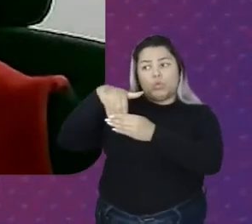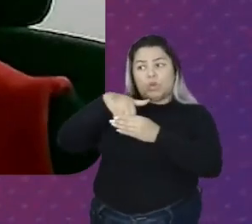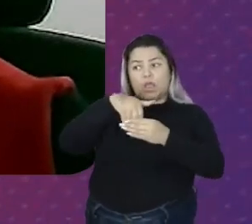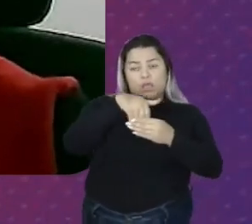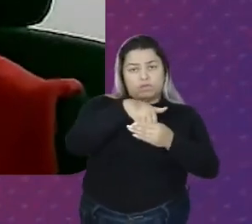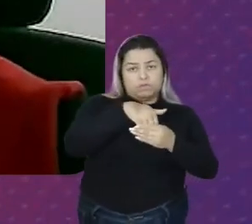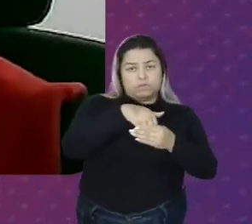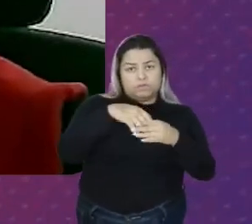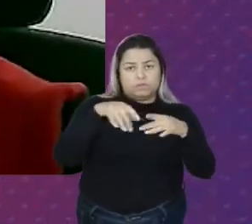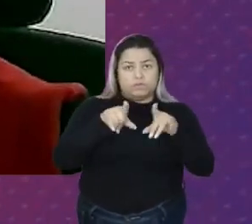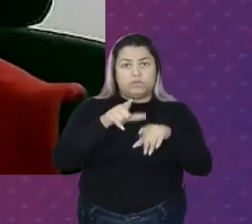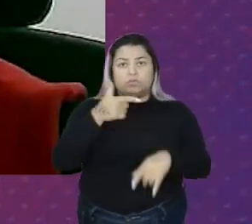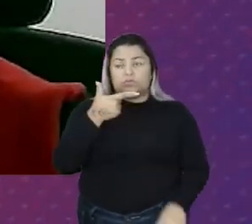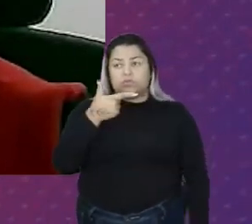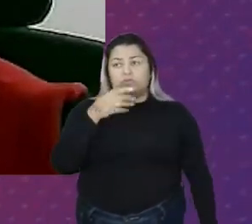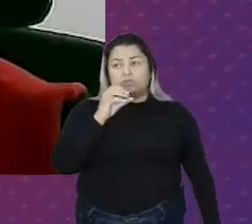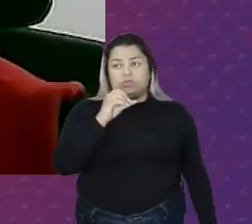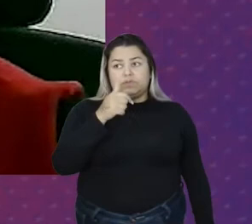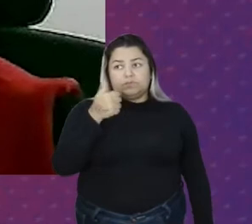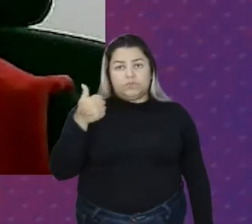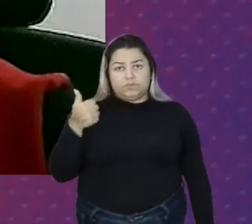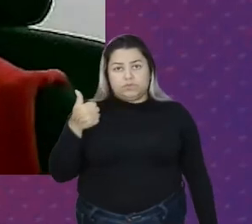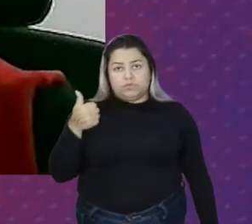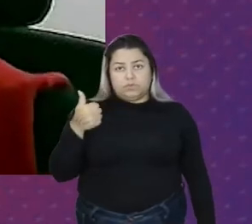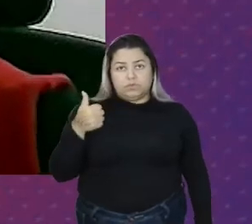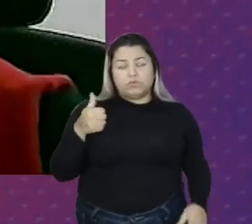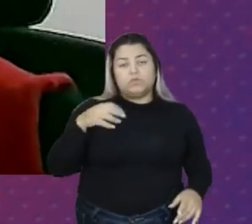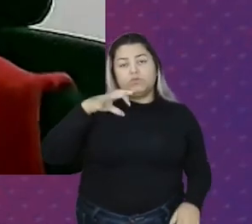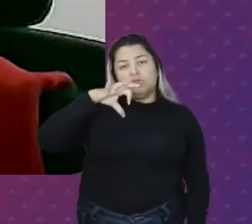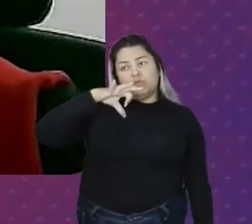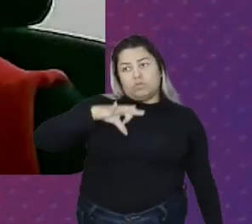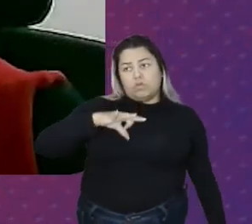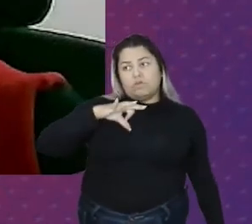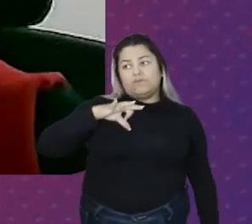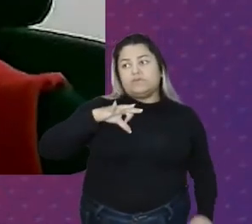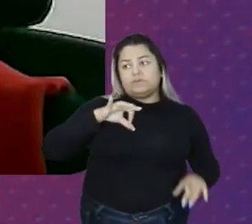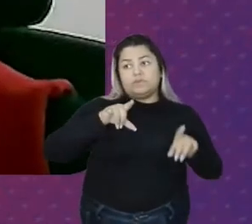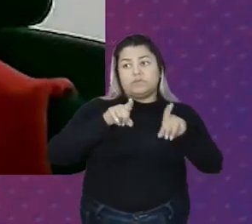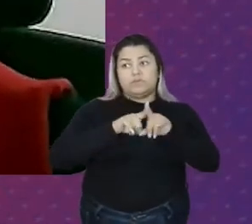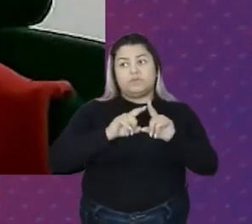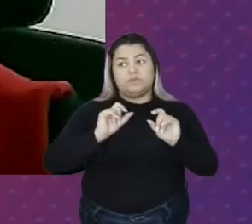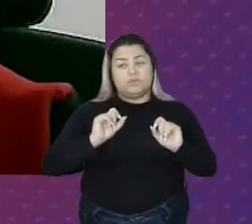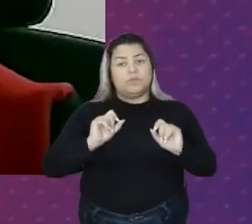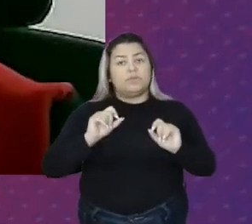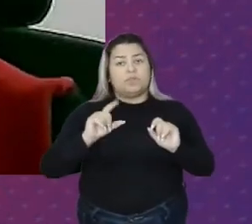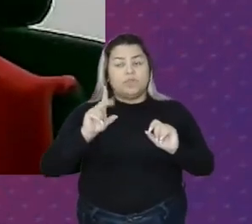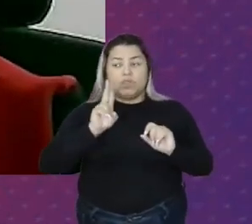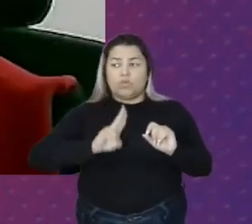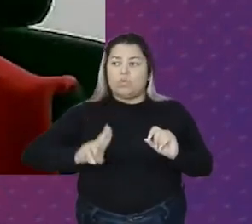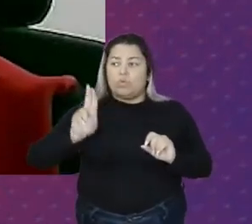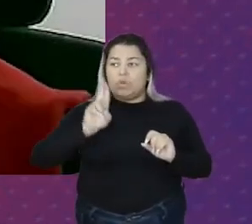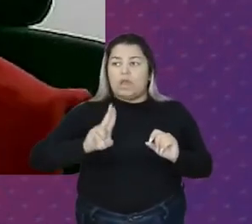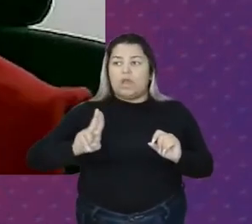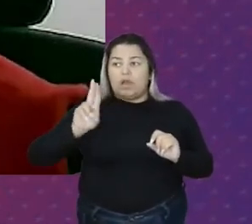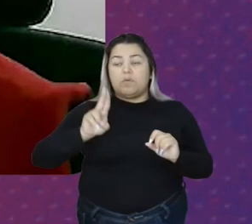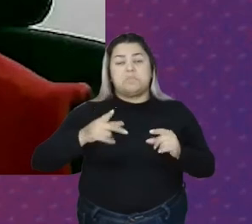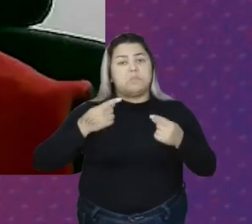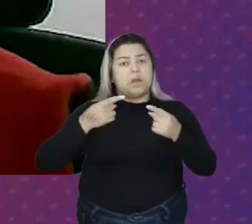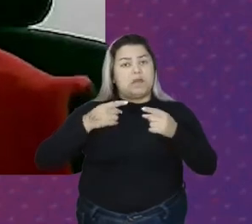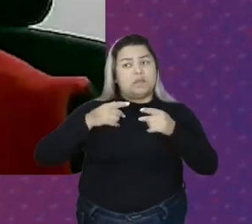a partir de 2021, novos dispositivos que devem ser utilizados para